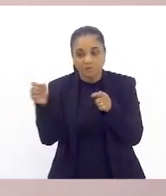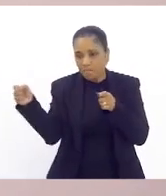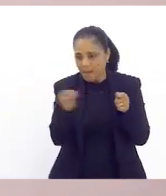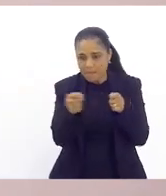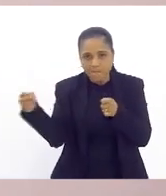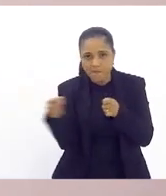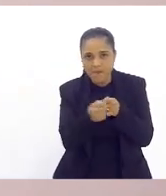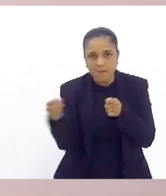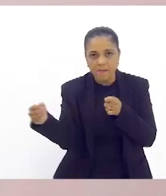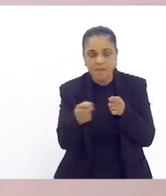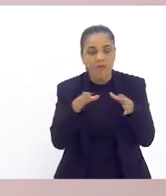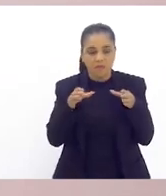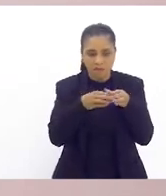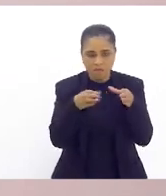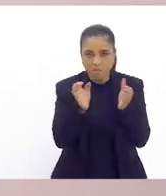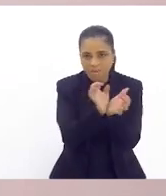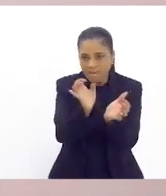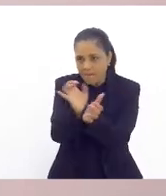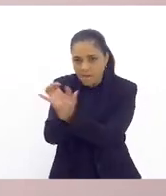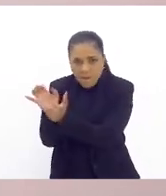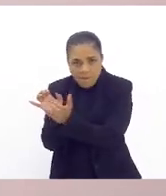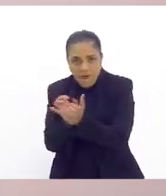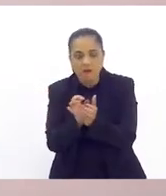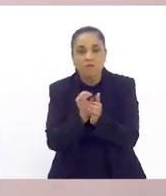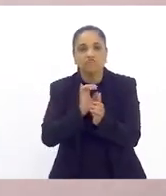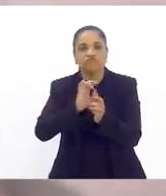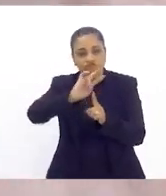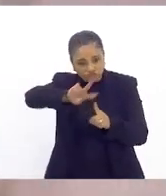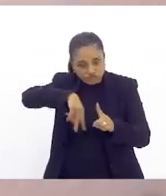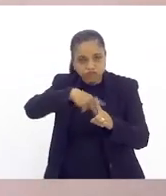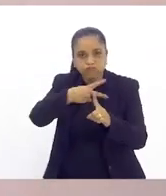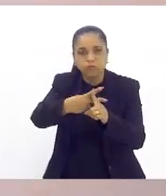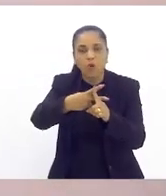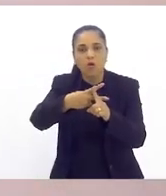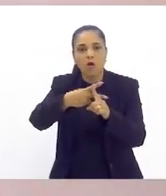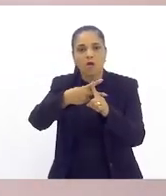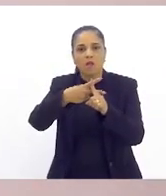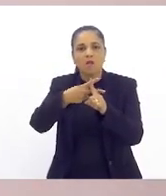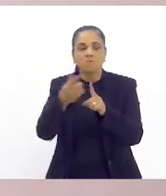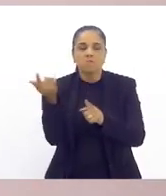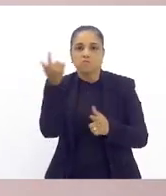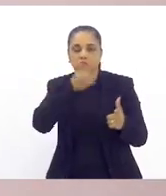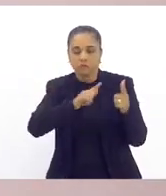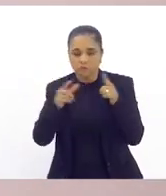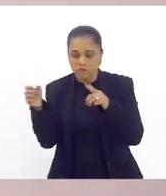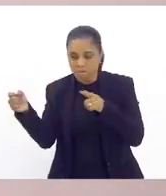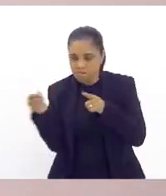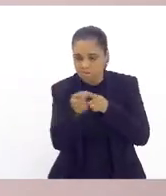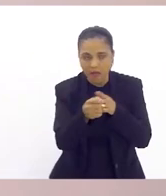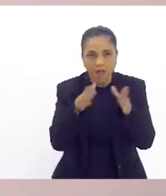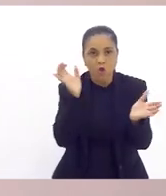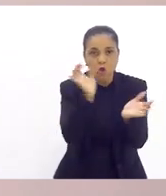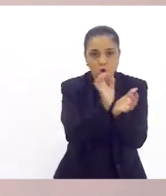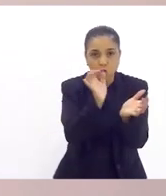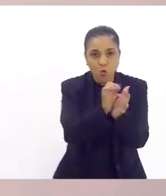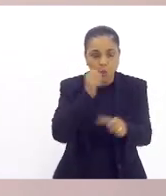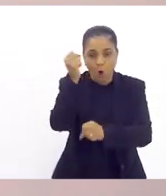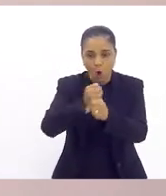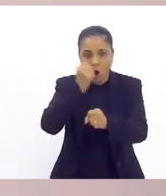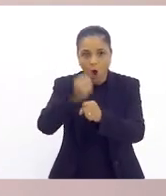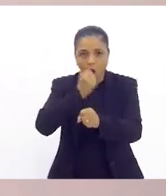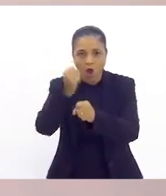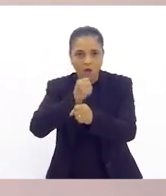o nosso número de equipes né conseguimos virar a chave aí para colocar as equipes de operação de obras